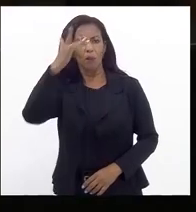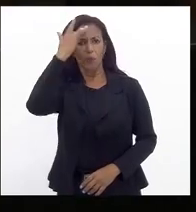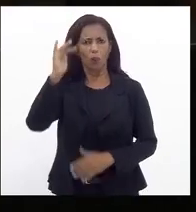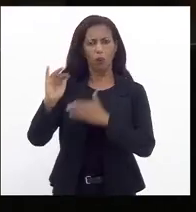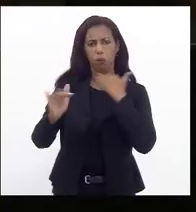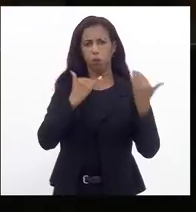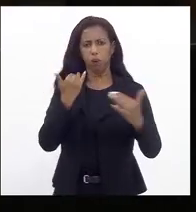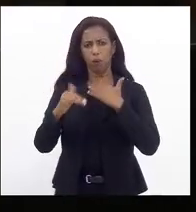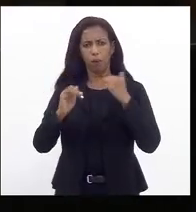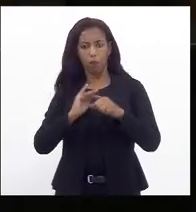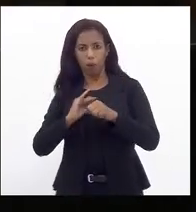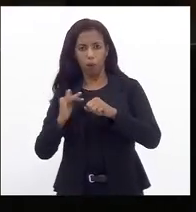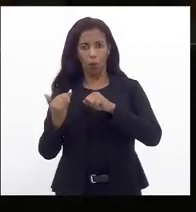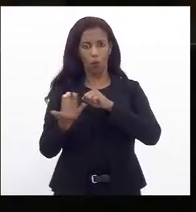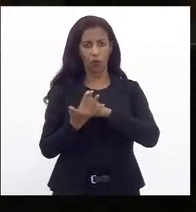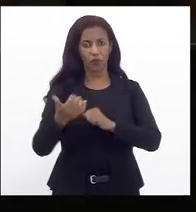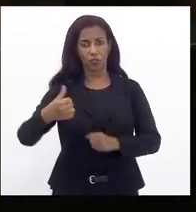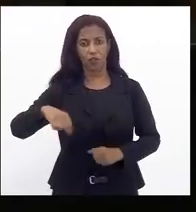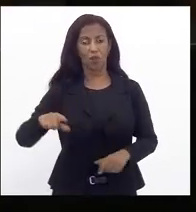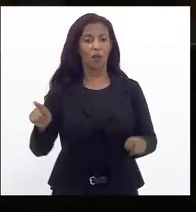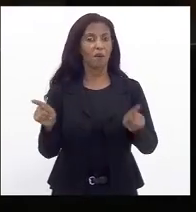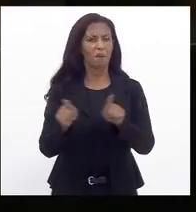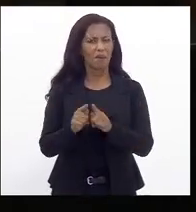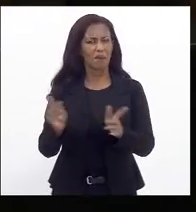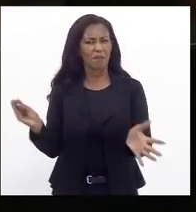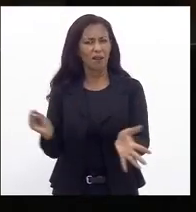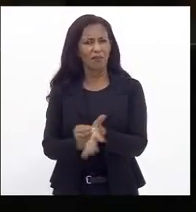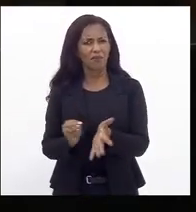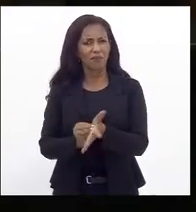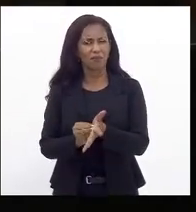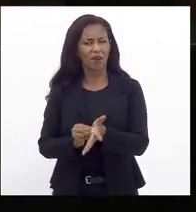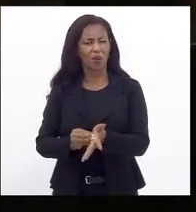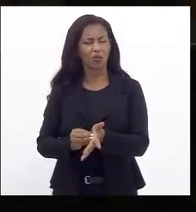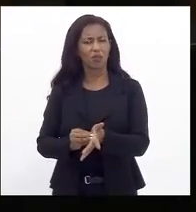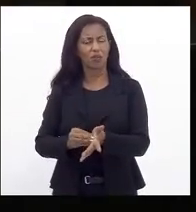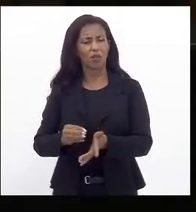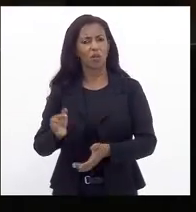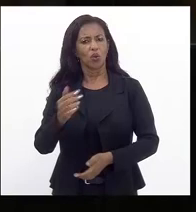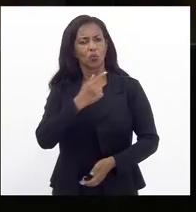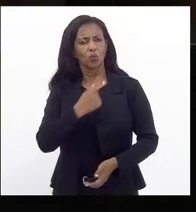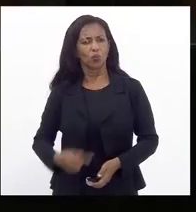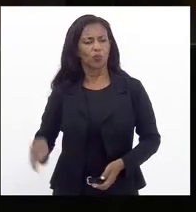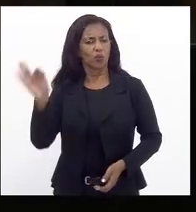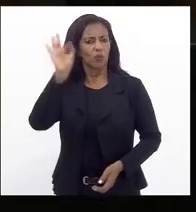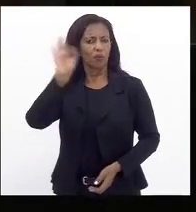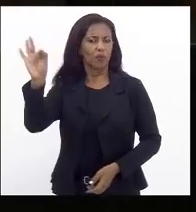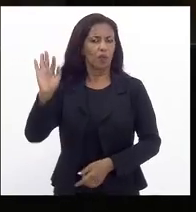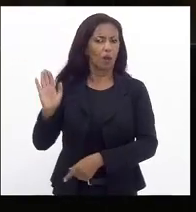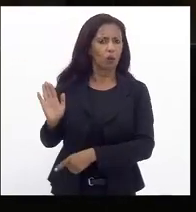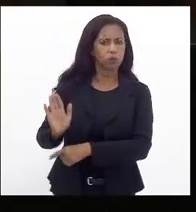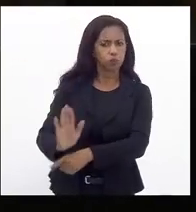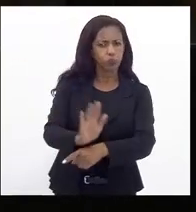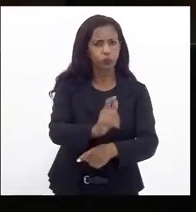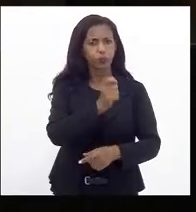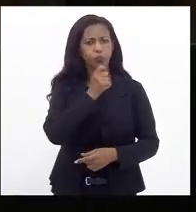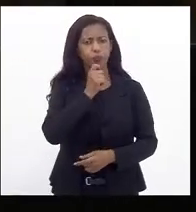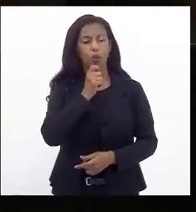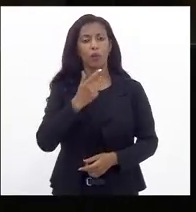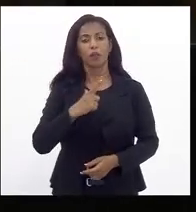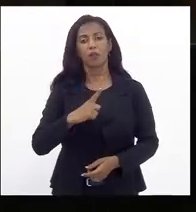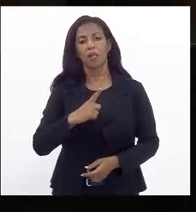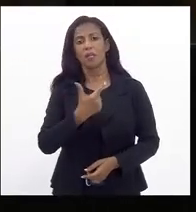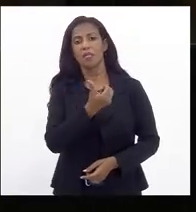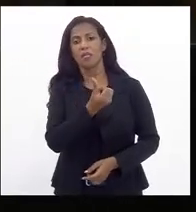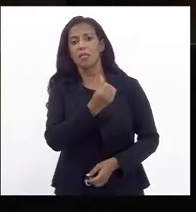pela covid-19 mas também pela negligência e do Federal a gente fez 600 mil pessoas